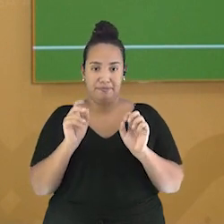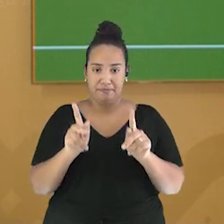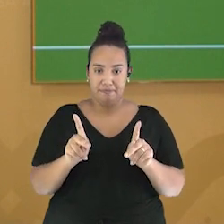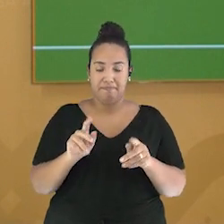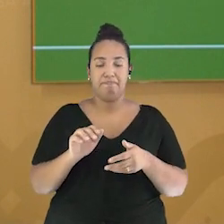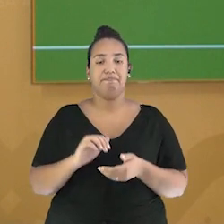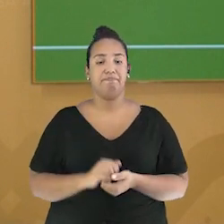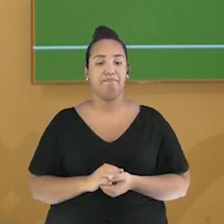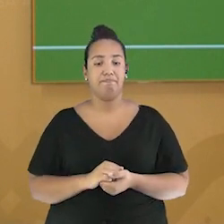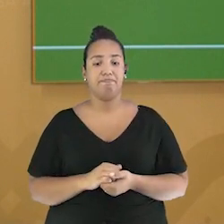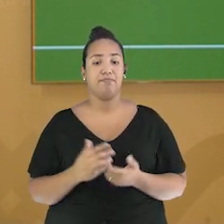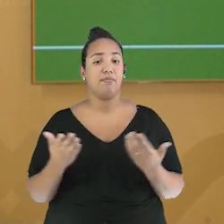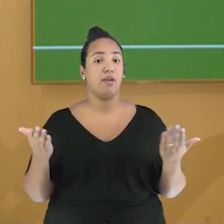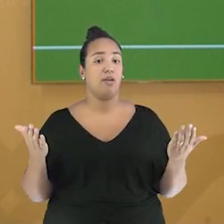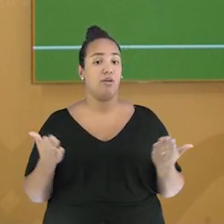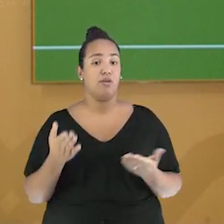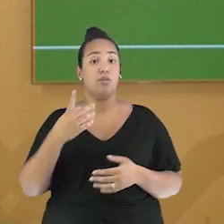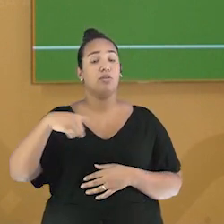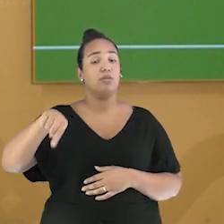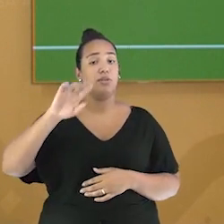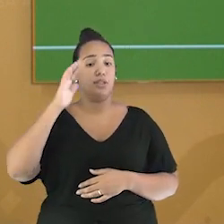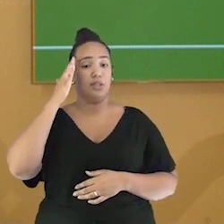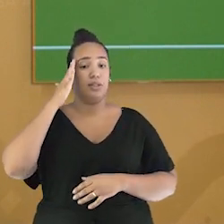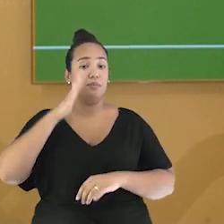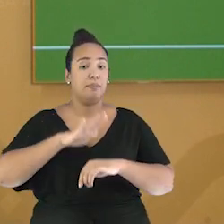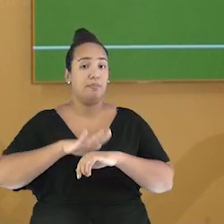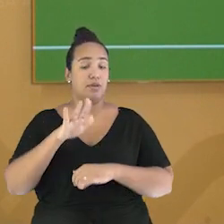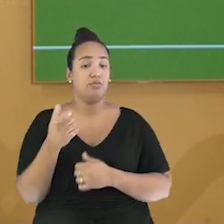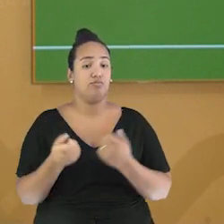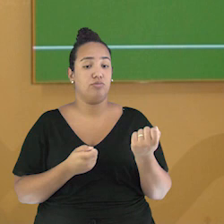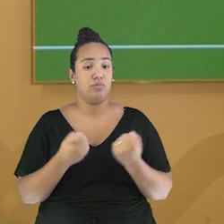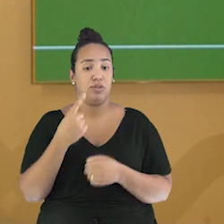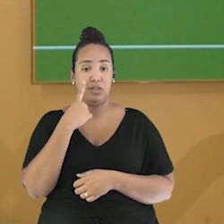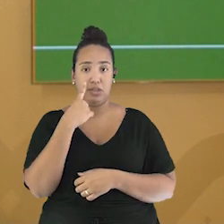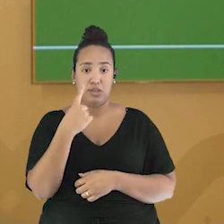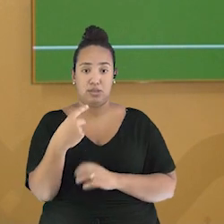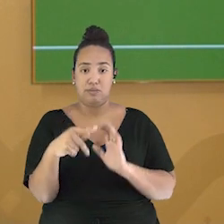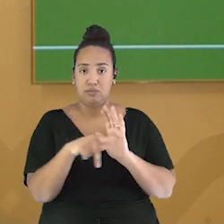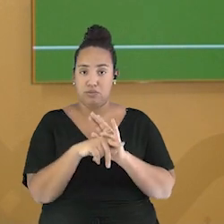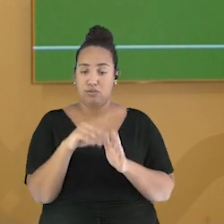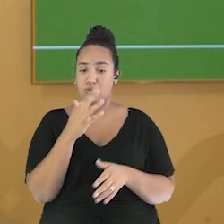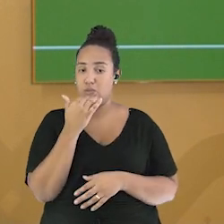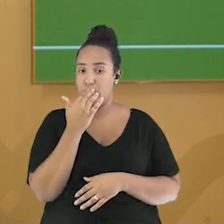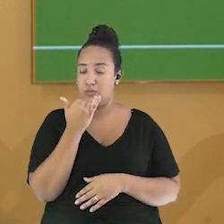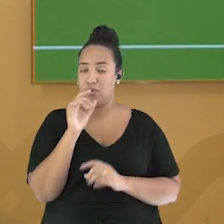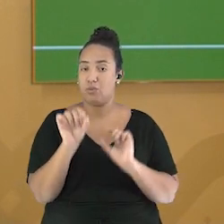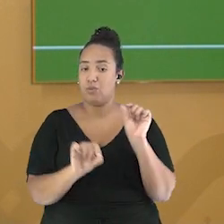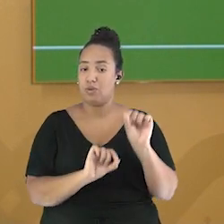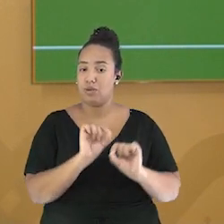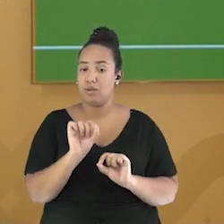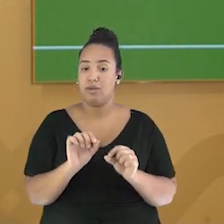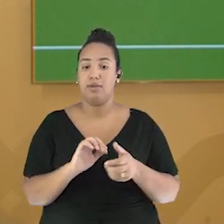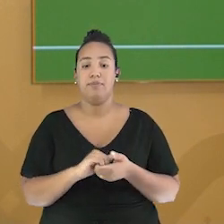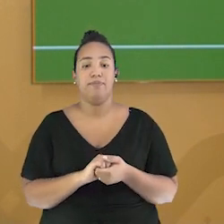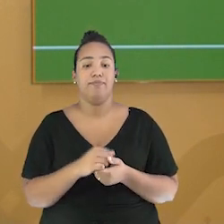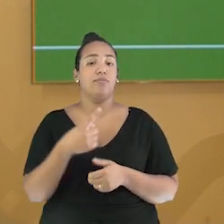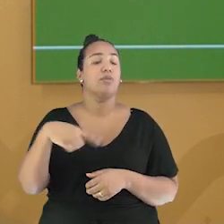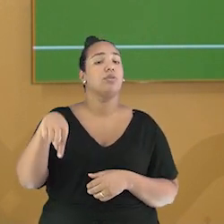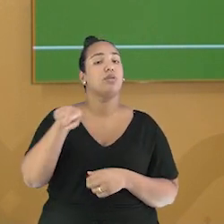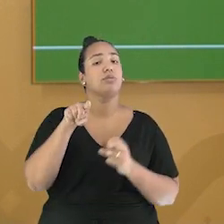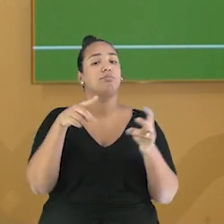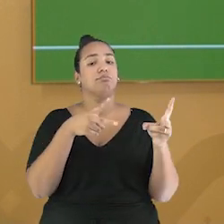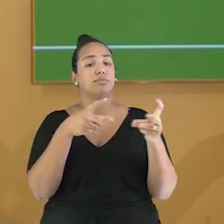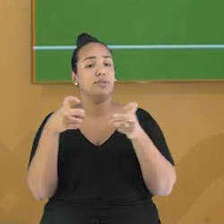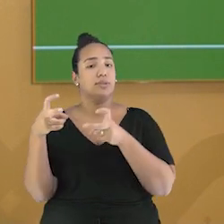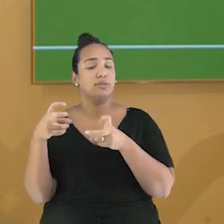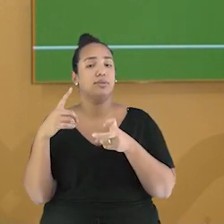Mas agora vamos entender também um controle interessante dos alimentos, que geralmente percebemos